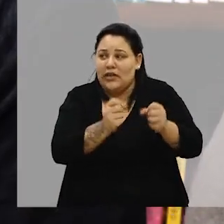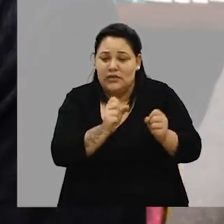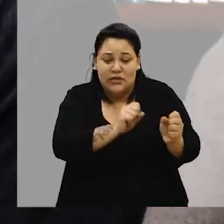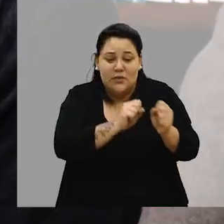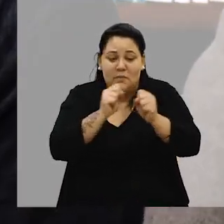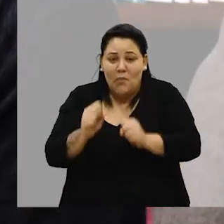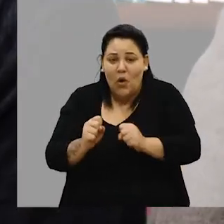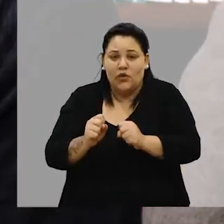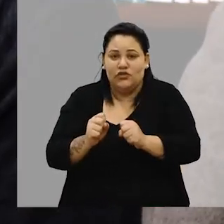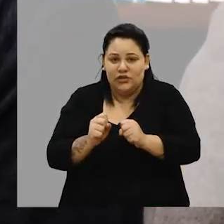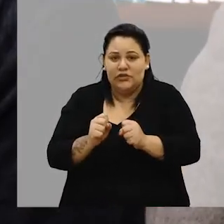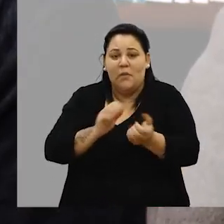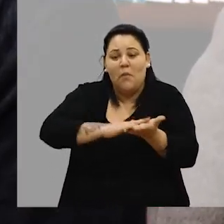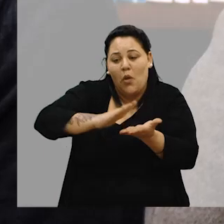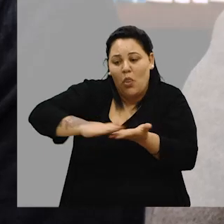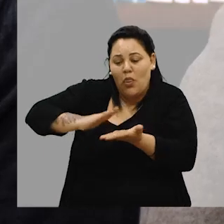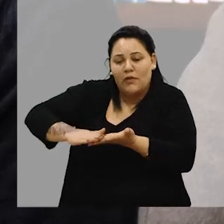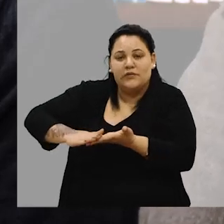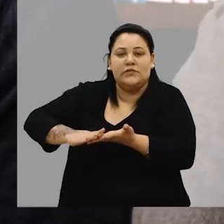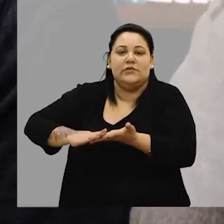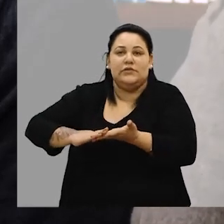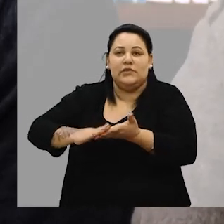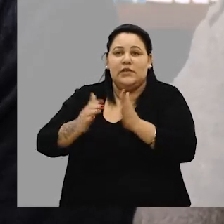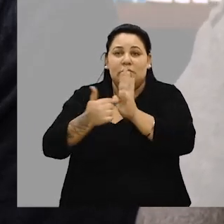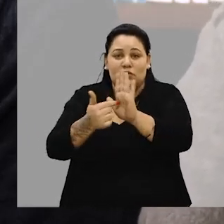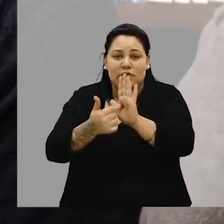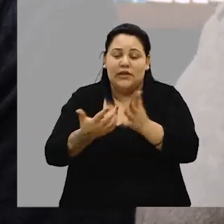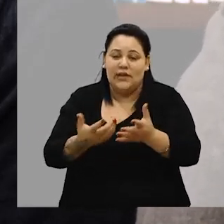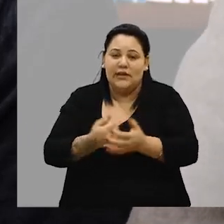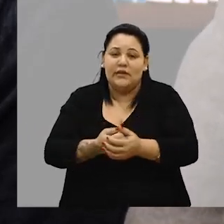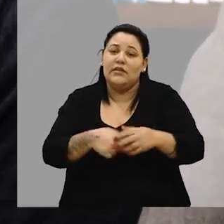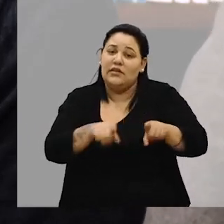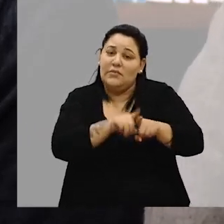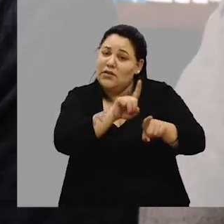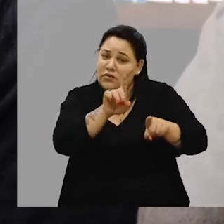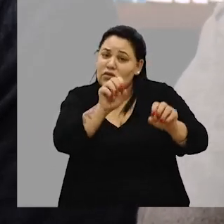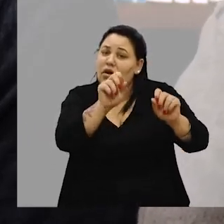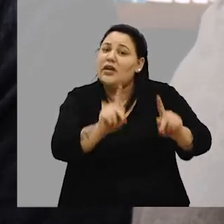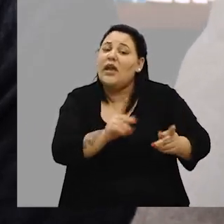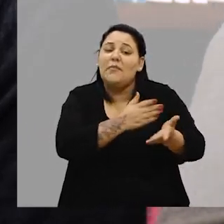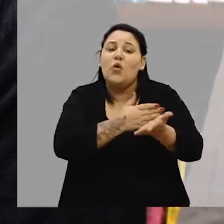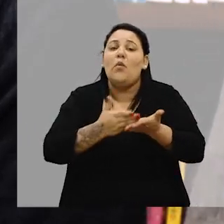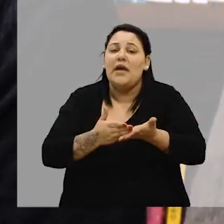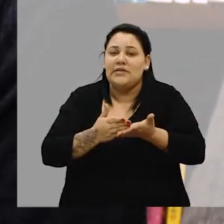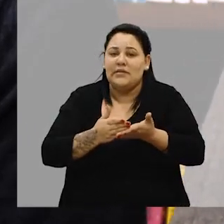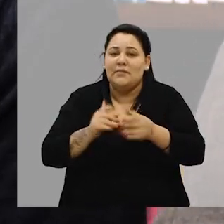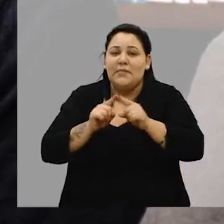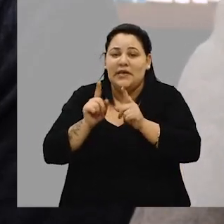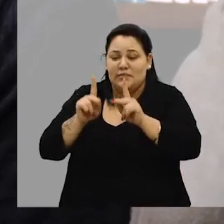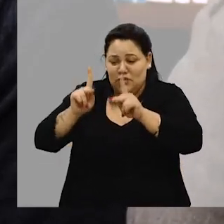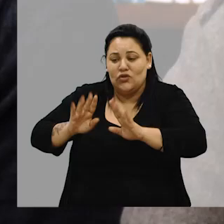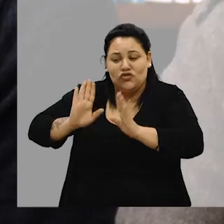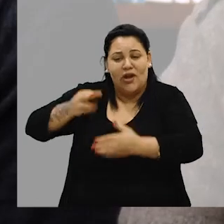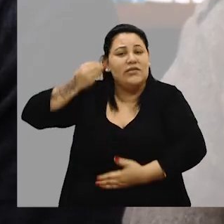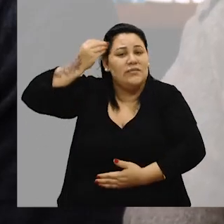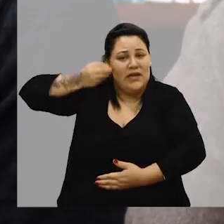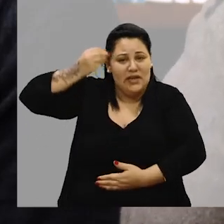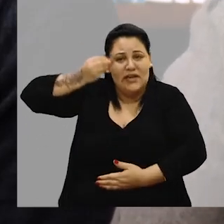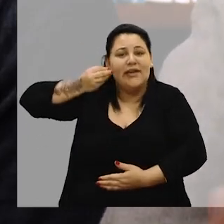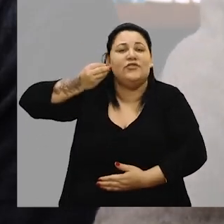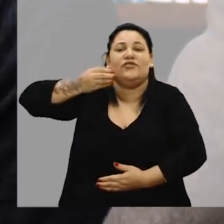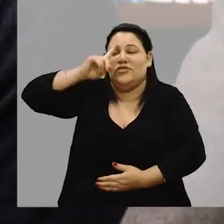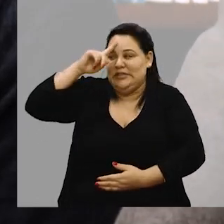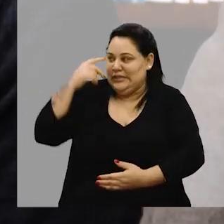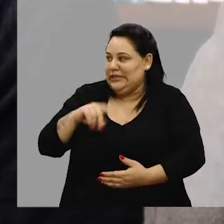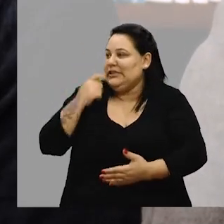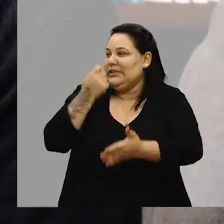edições menores, mas que possam ser produzidas e lançar, então, esses iniciantes. E também não só os iniciantes, para que outros, os